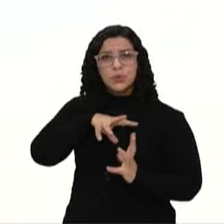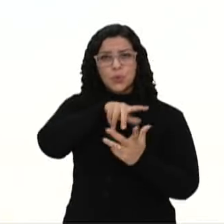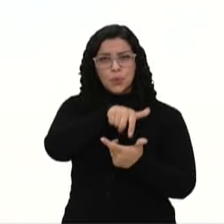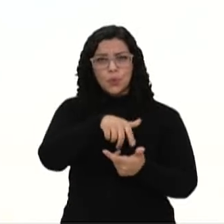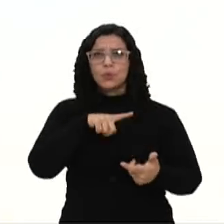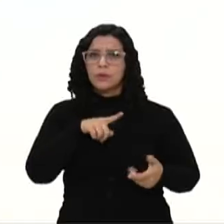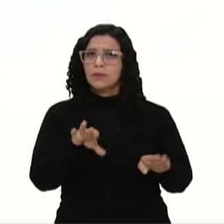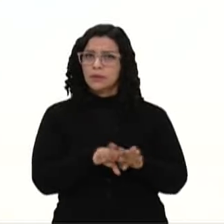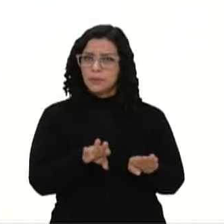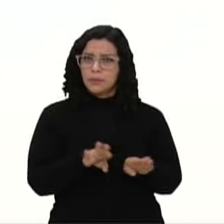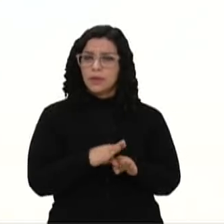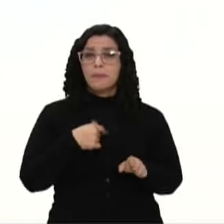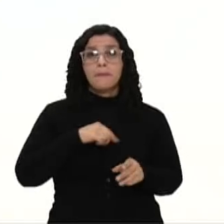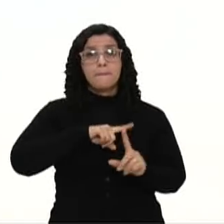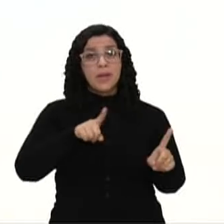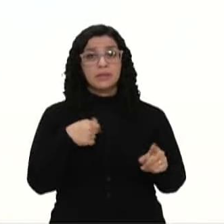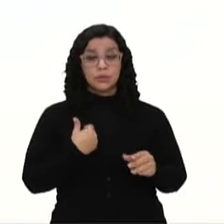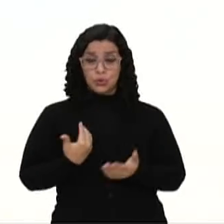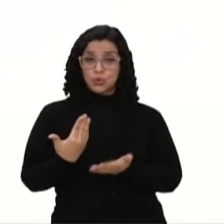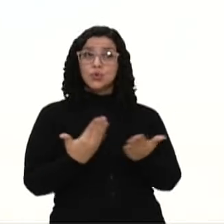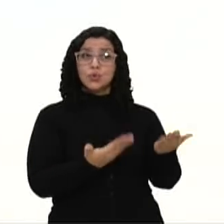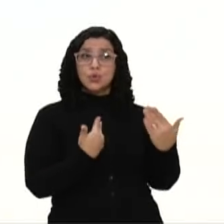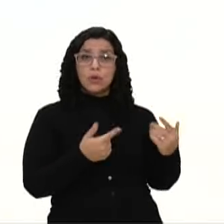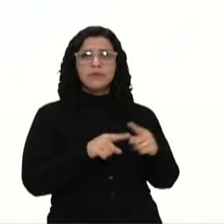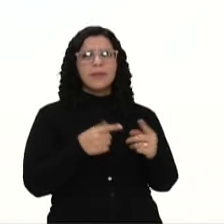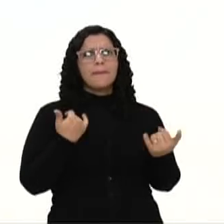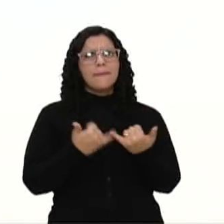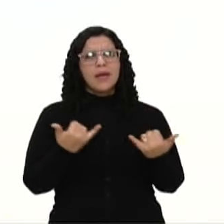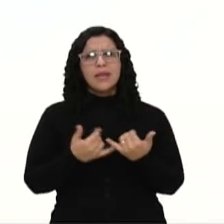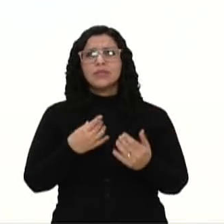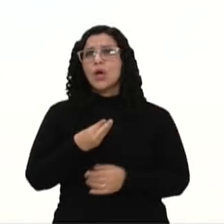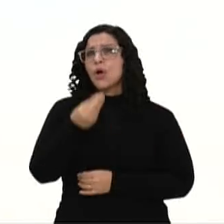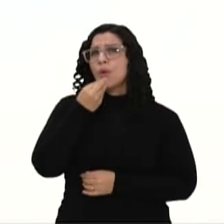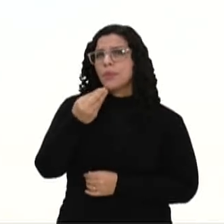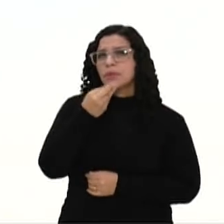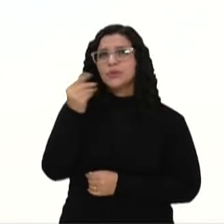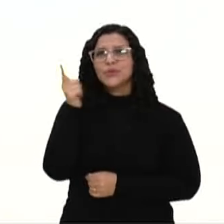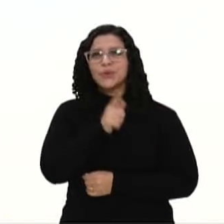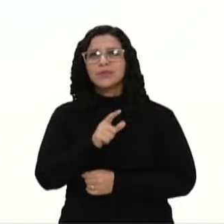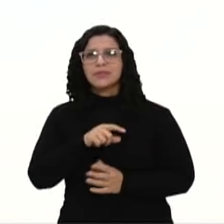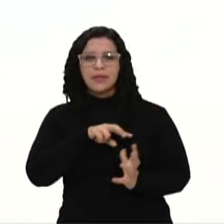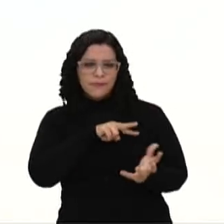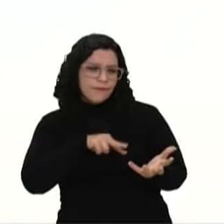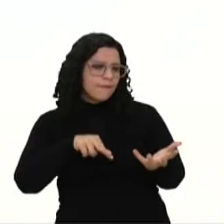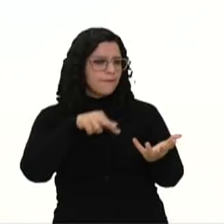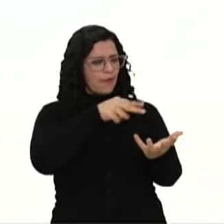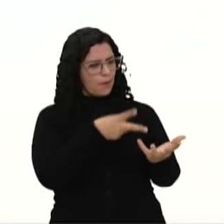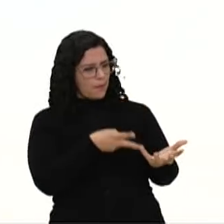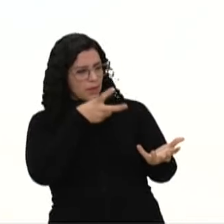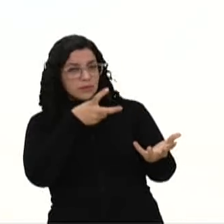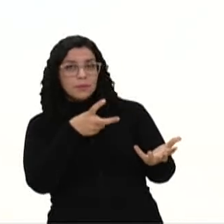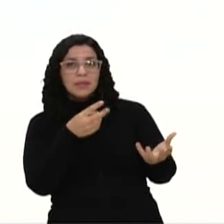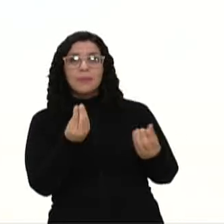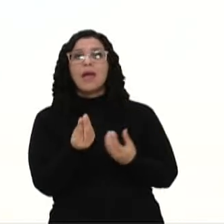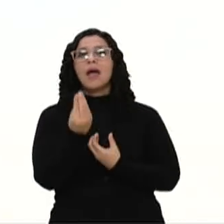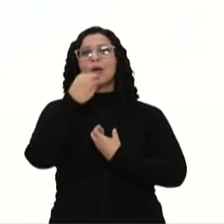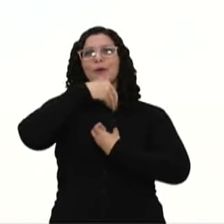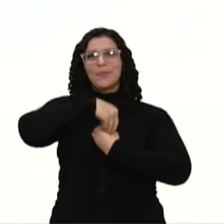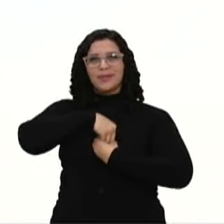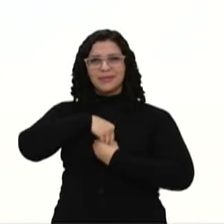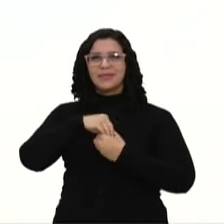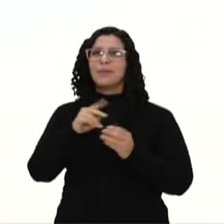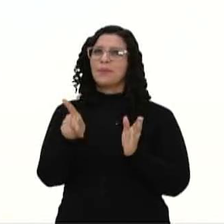é o mundo. Mas, enquanto jovem, só queres uma pequena oportunidade para poder olhar para ele e compreender